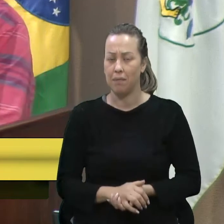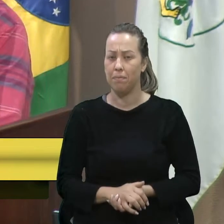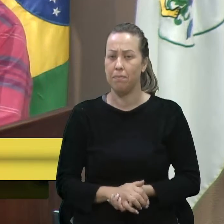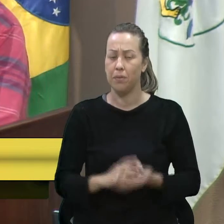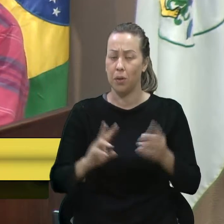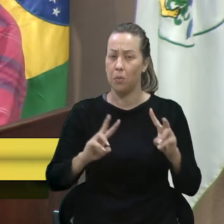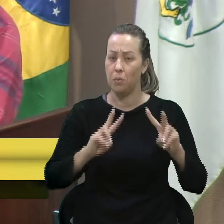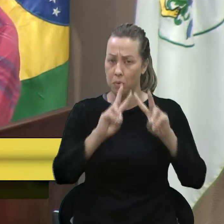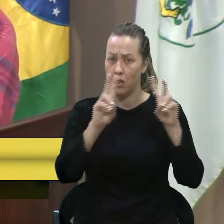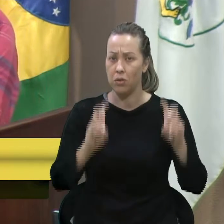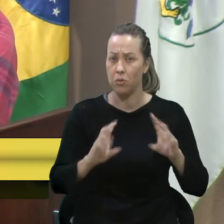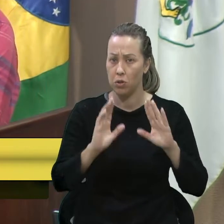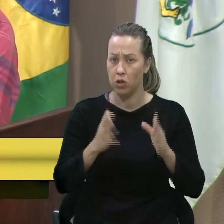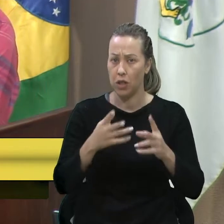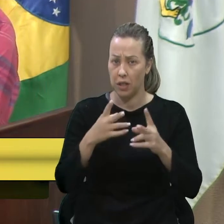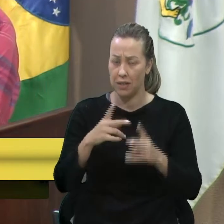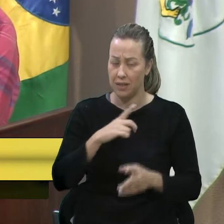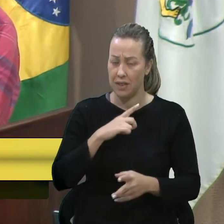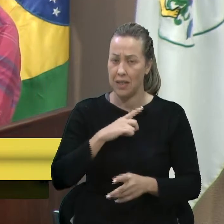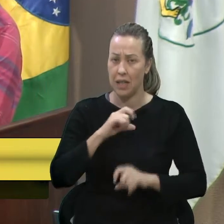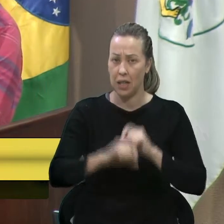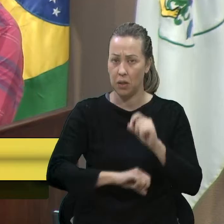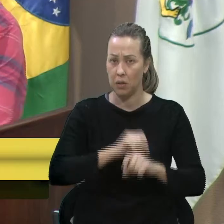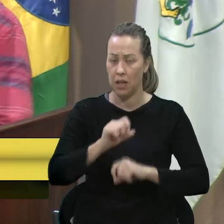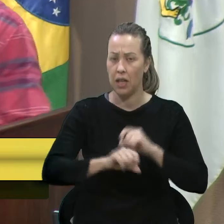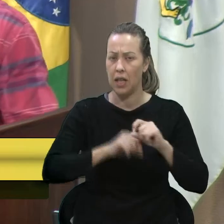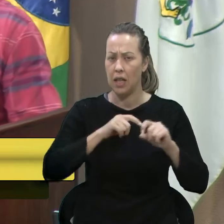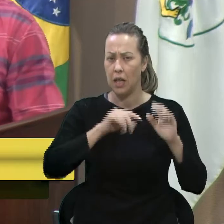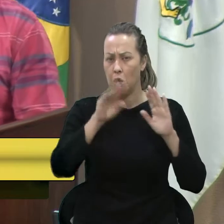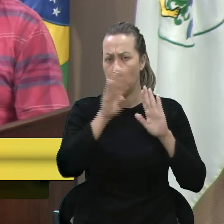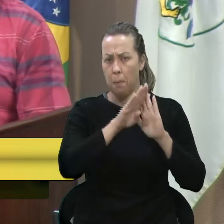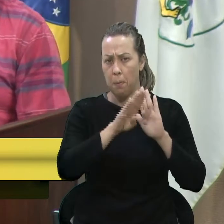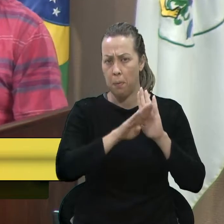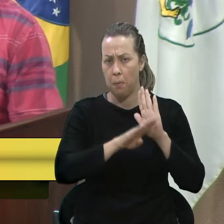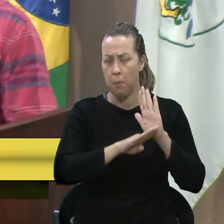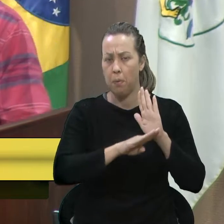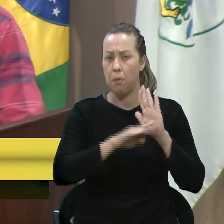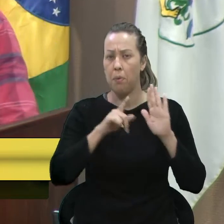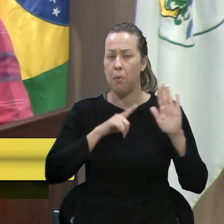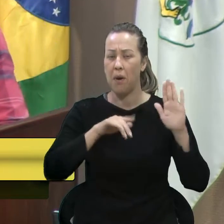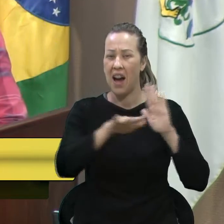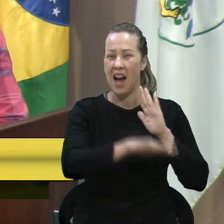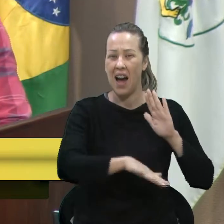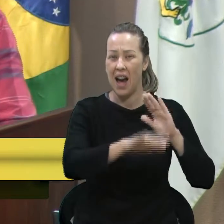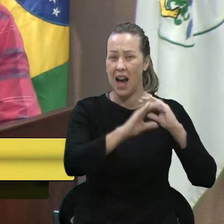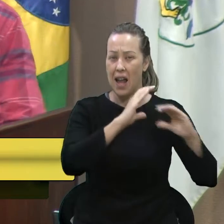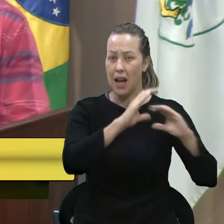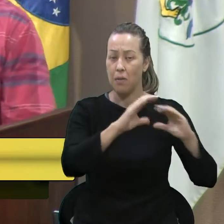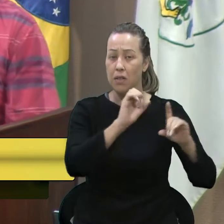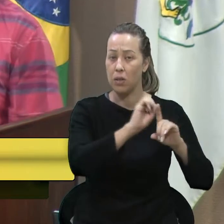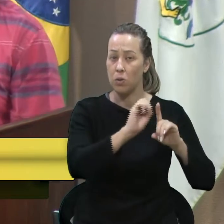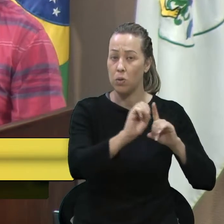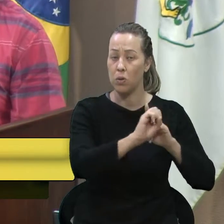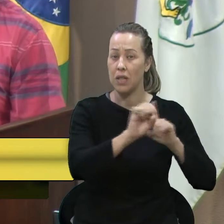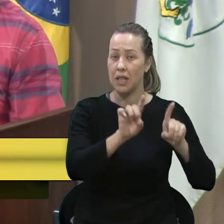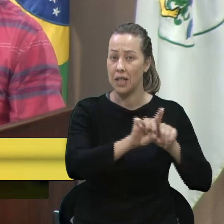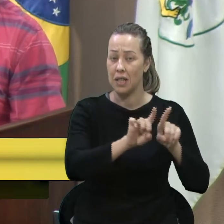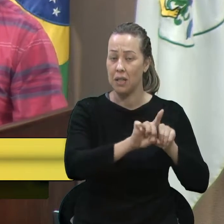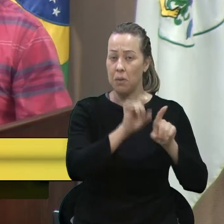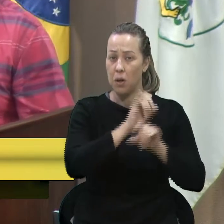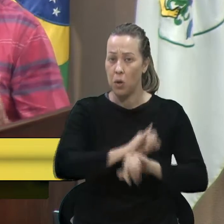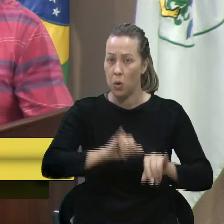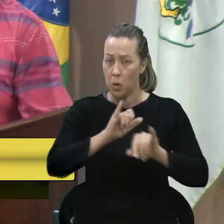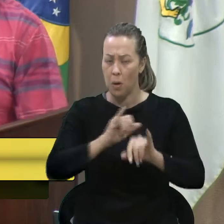tem sentido que ele é pauta de muitos veículos de comunicação, é pauta da sociedade, é assunto